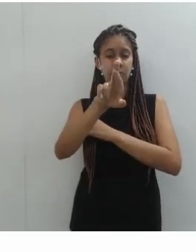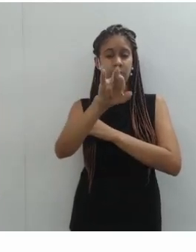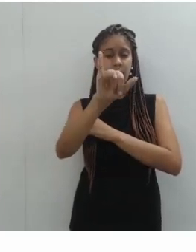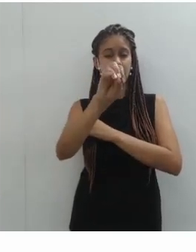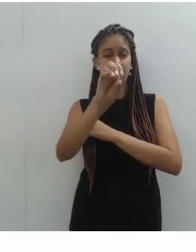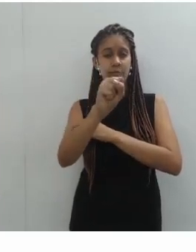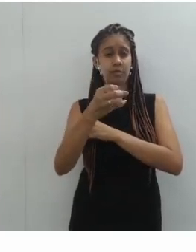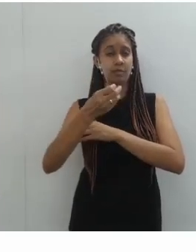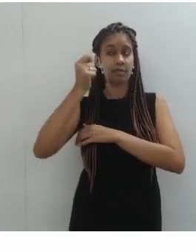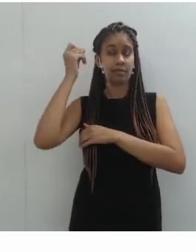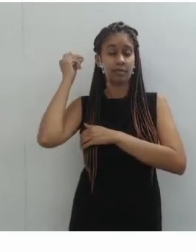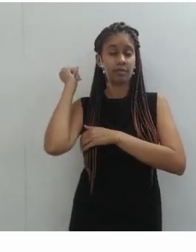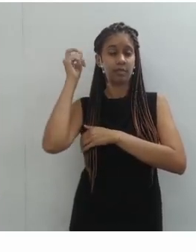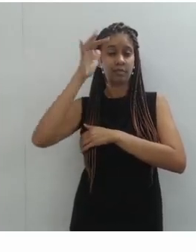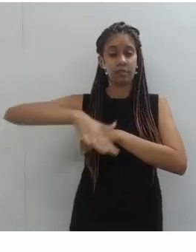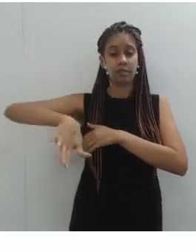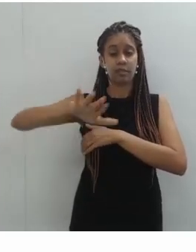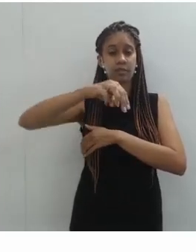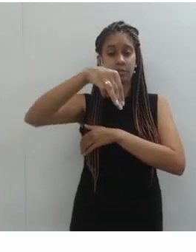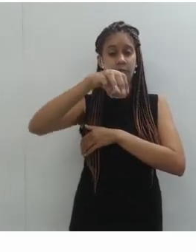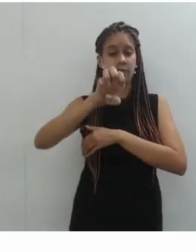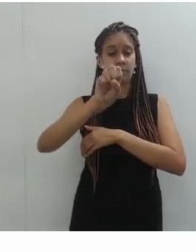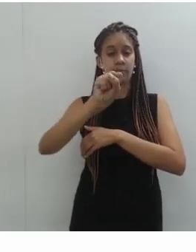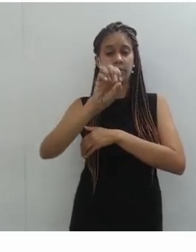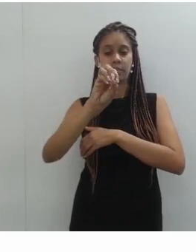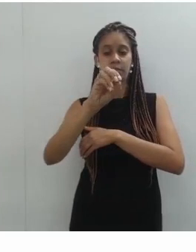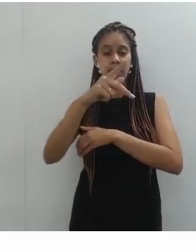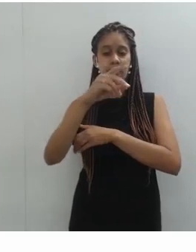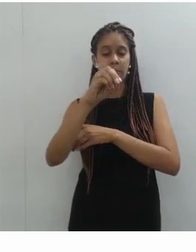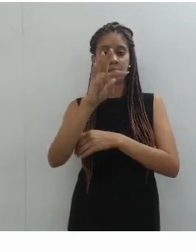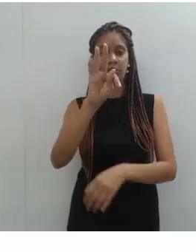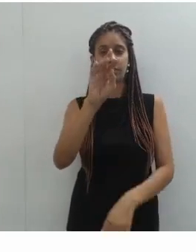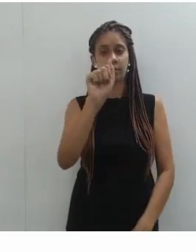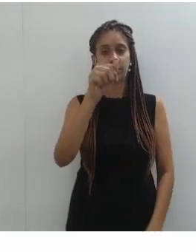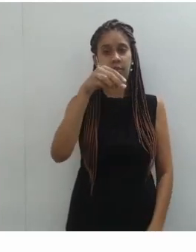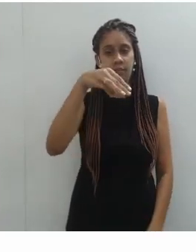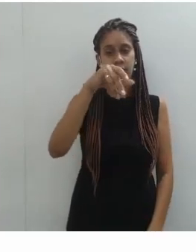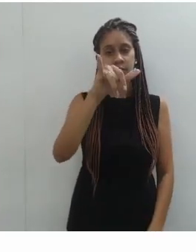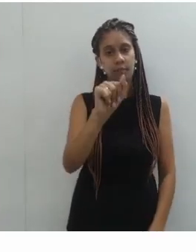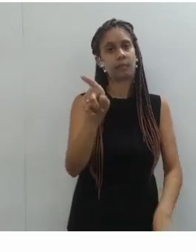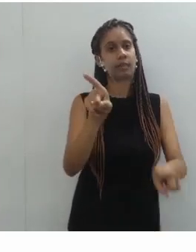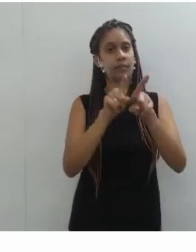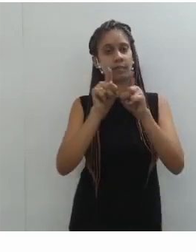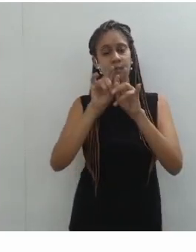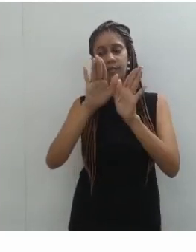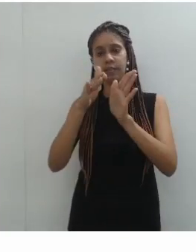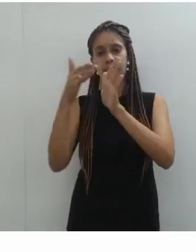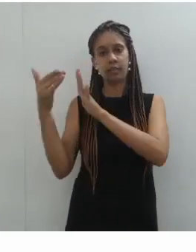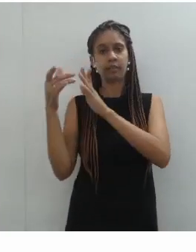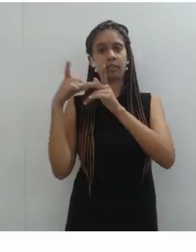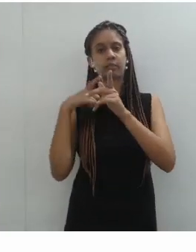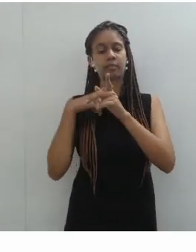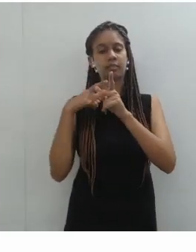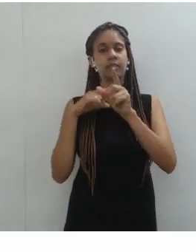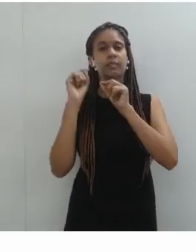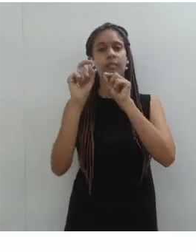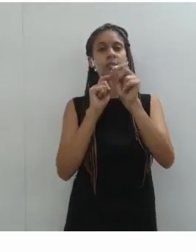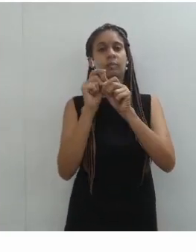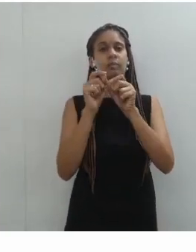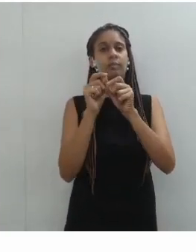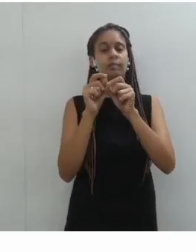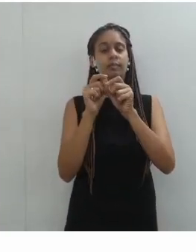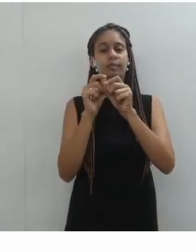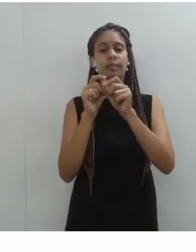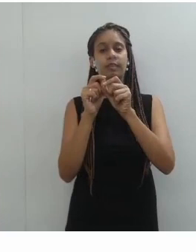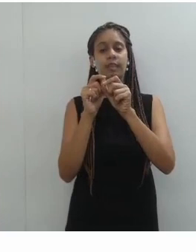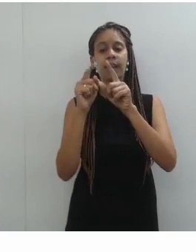antiga Mesopotâmia. Você tem aí também ao lado do tablet de argila, você tem as